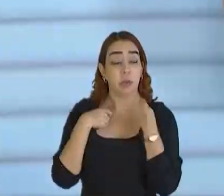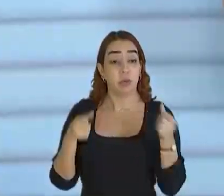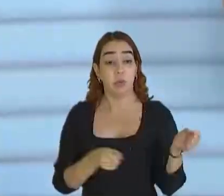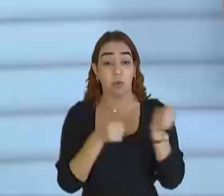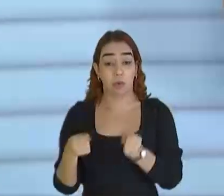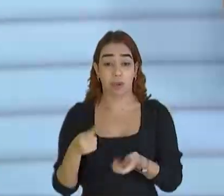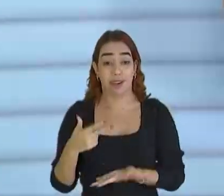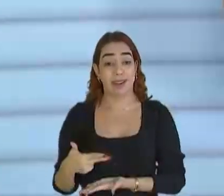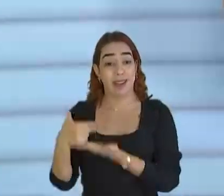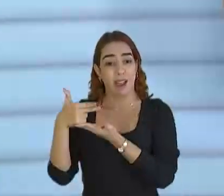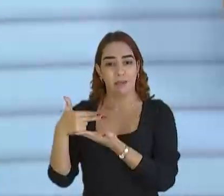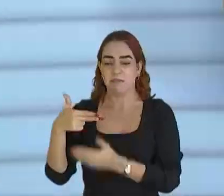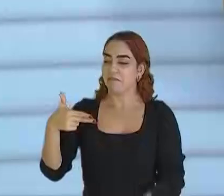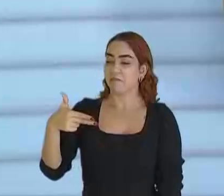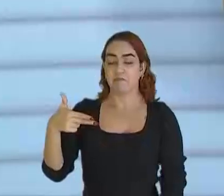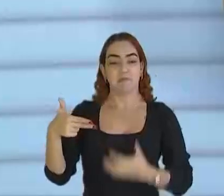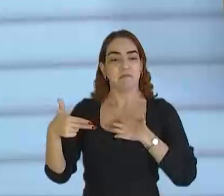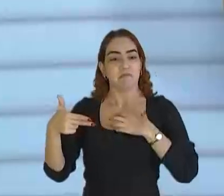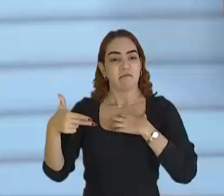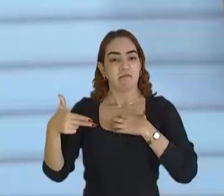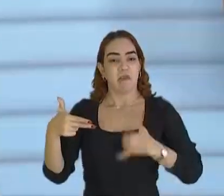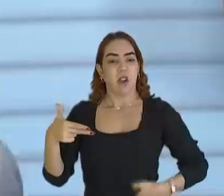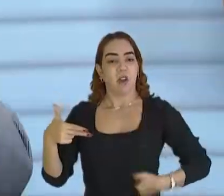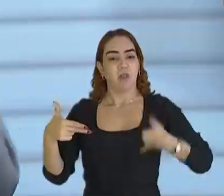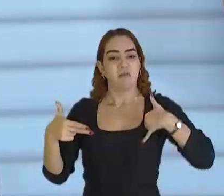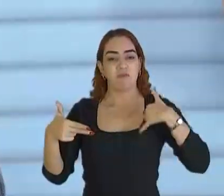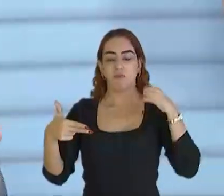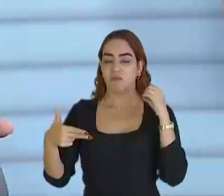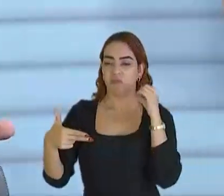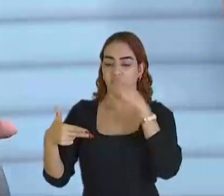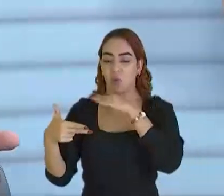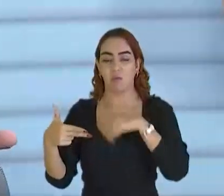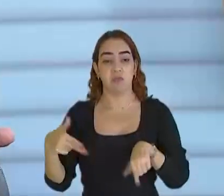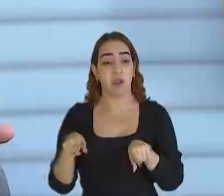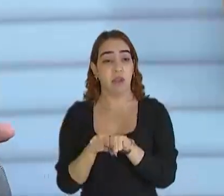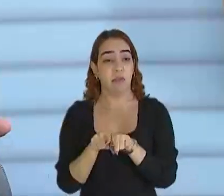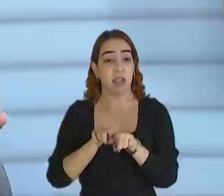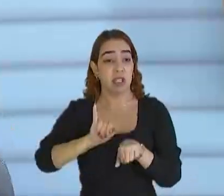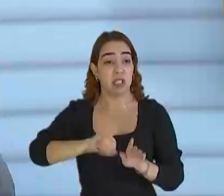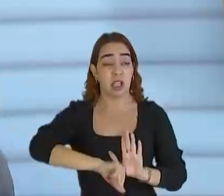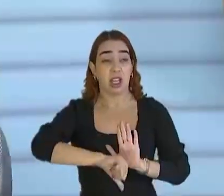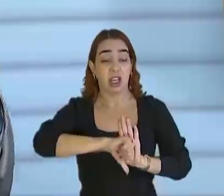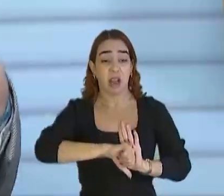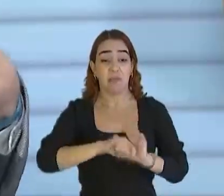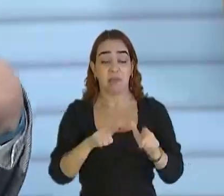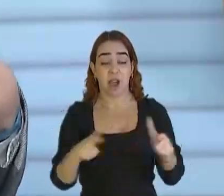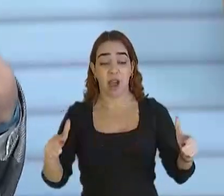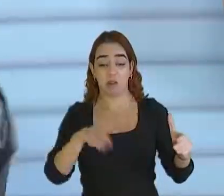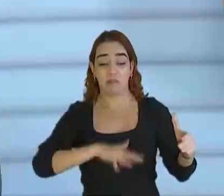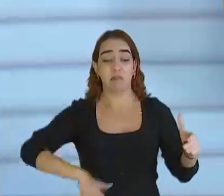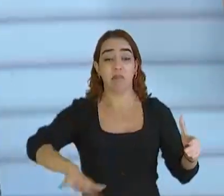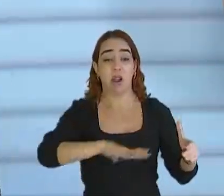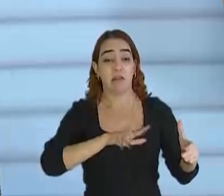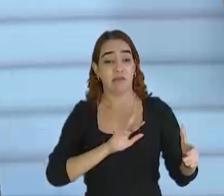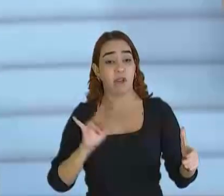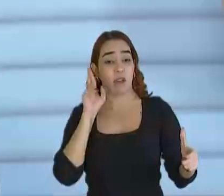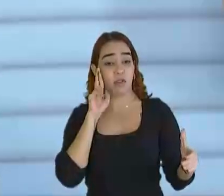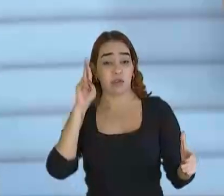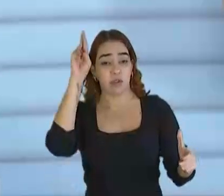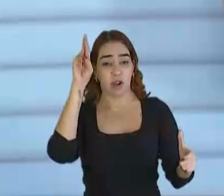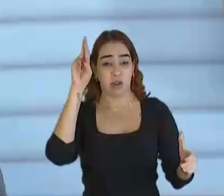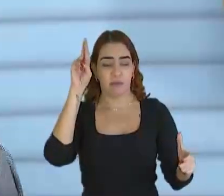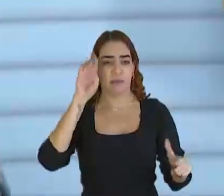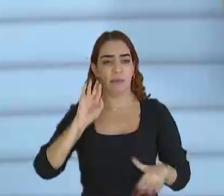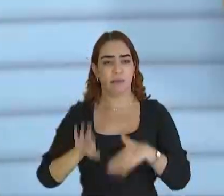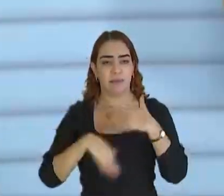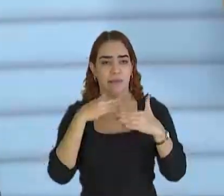arma é poder, né, quem tem arma tem poder, né, e quem tem um poder ilegal no território. Então, e ele acaba, e muitos dessas